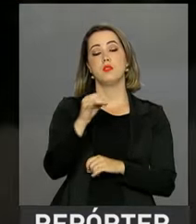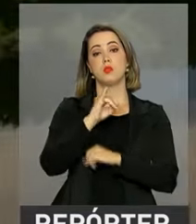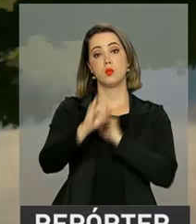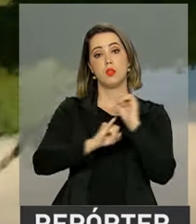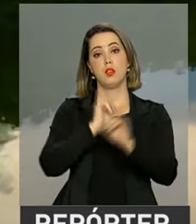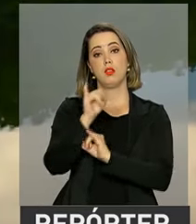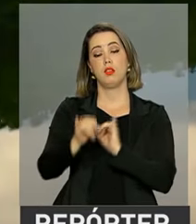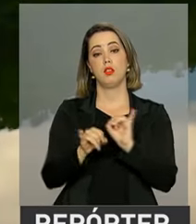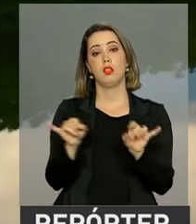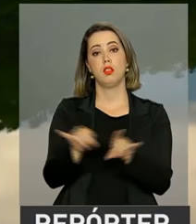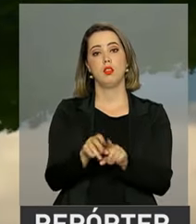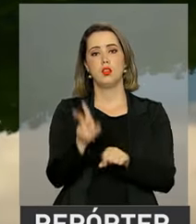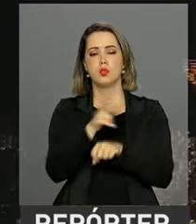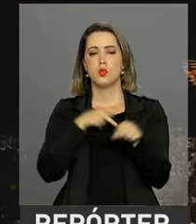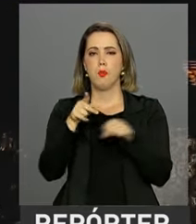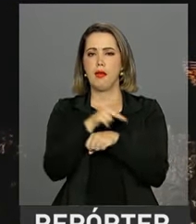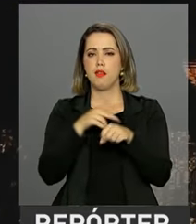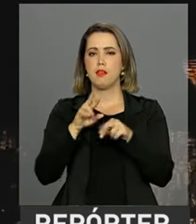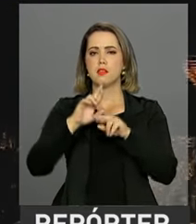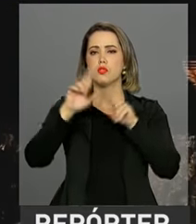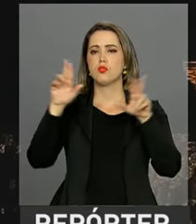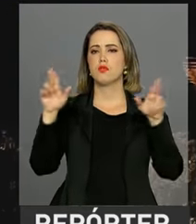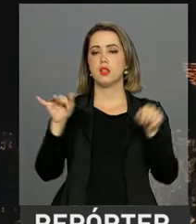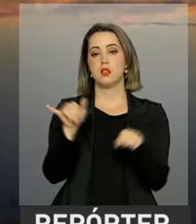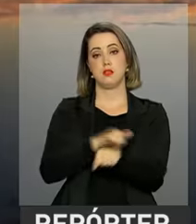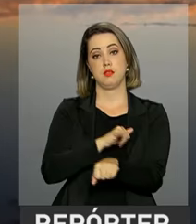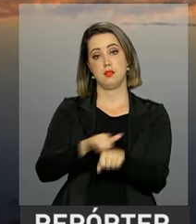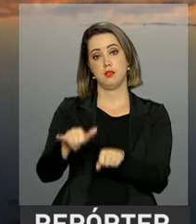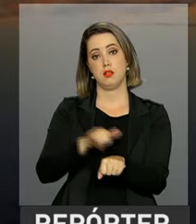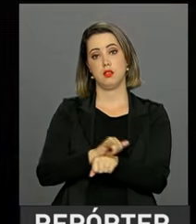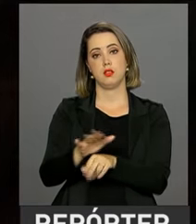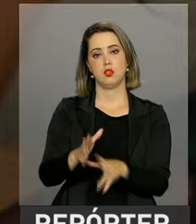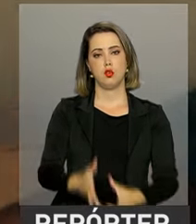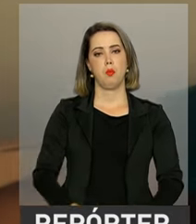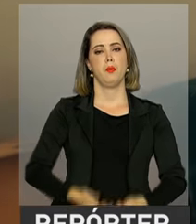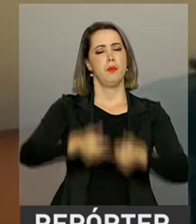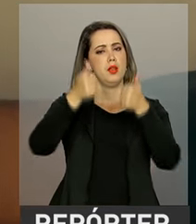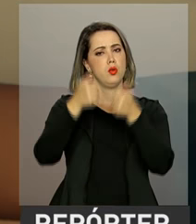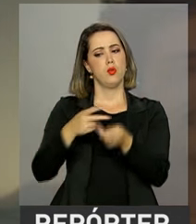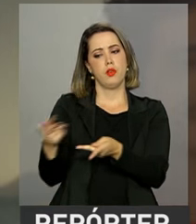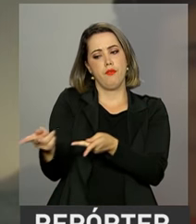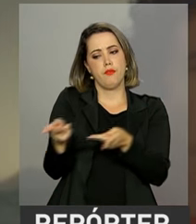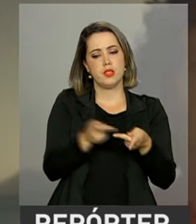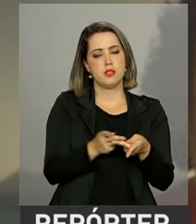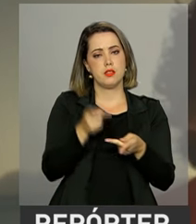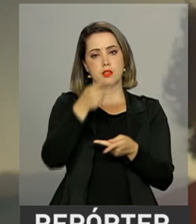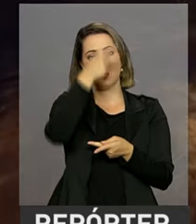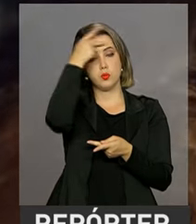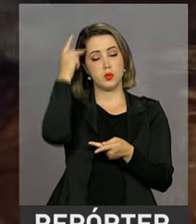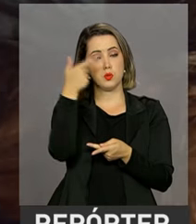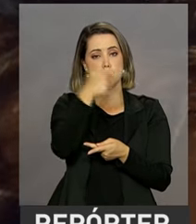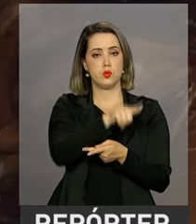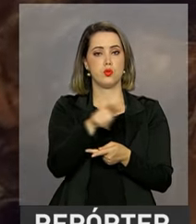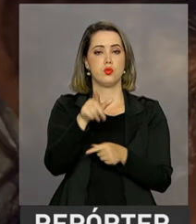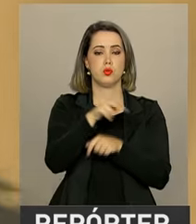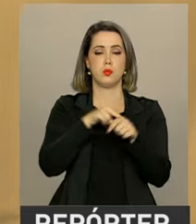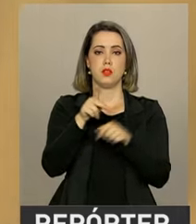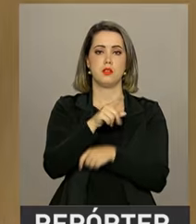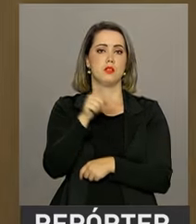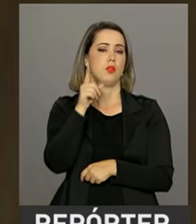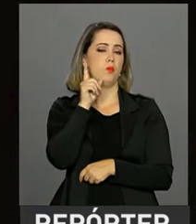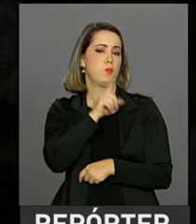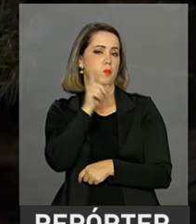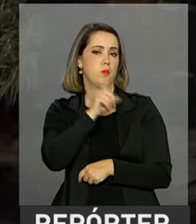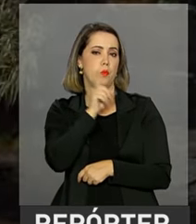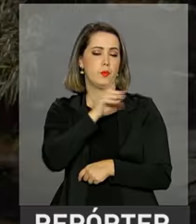pelo governo como estratégicos para ampliar a vinda de estrangeiros ao brasil estados unidos canadá austrália